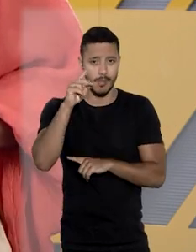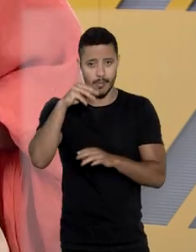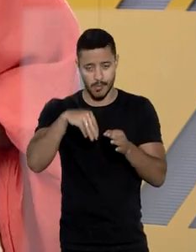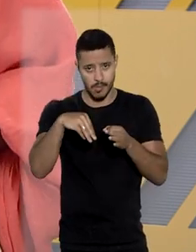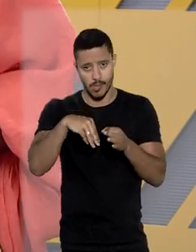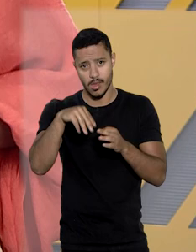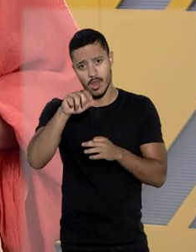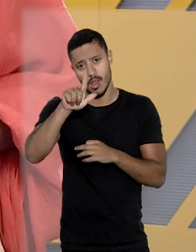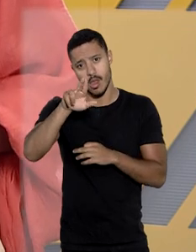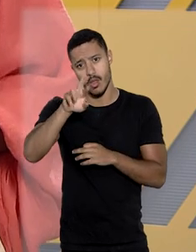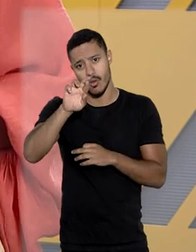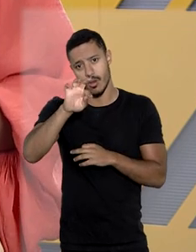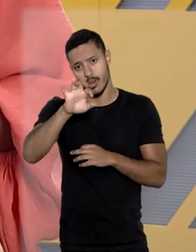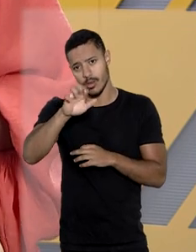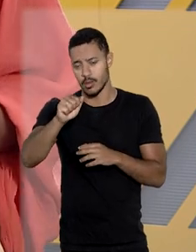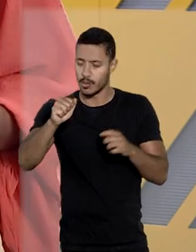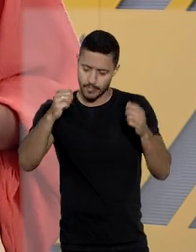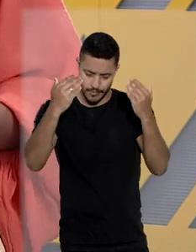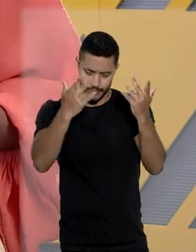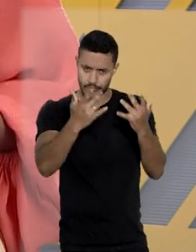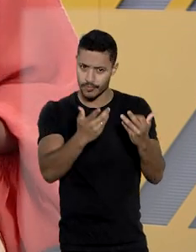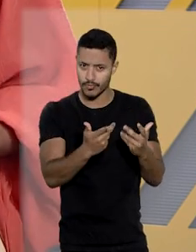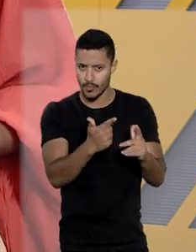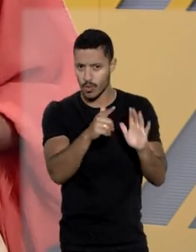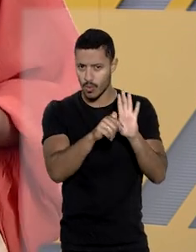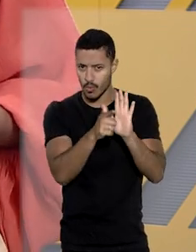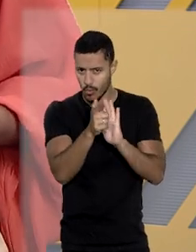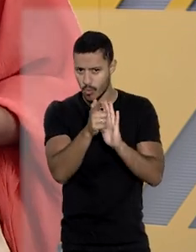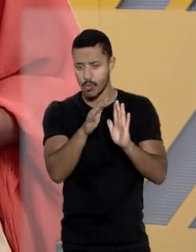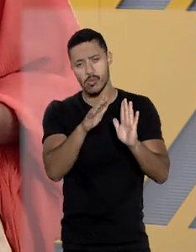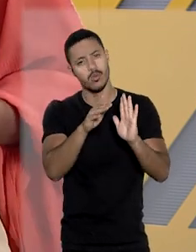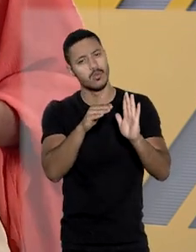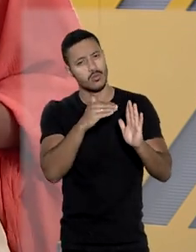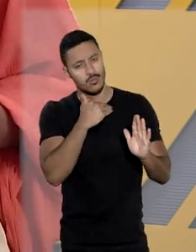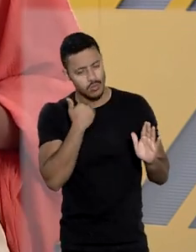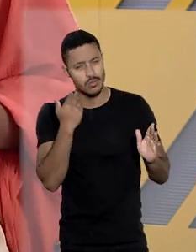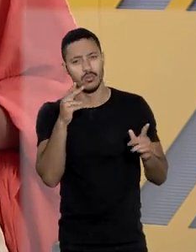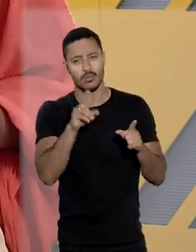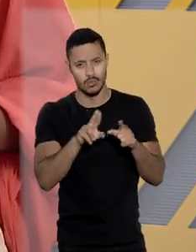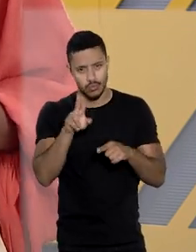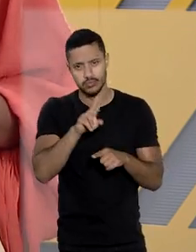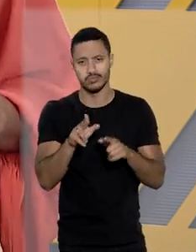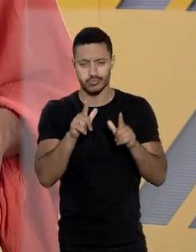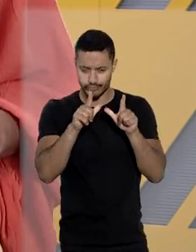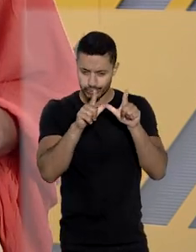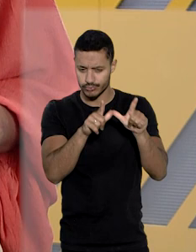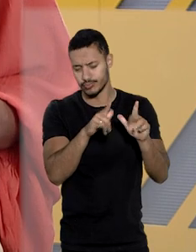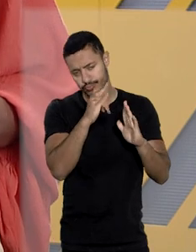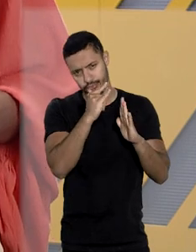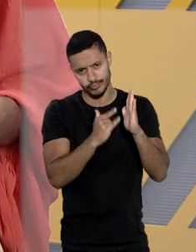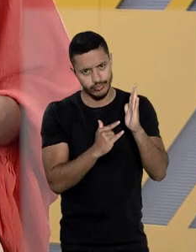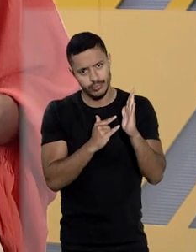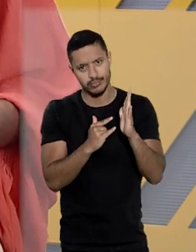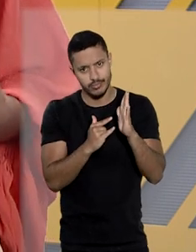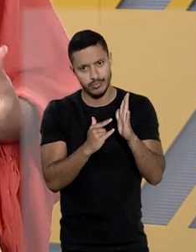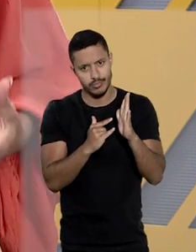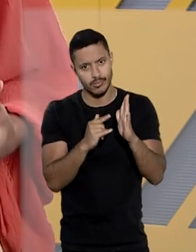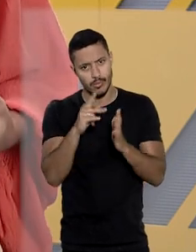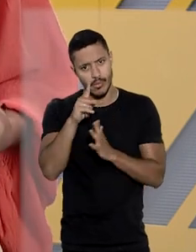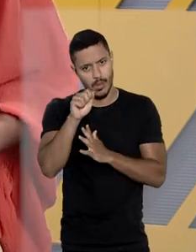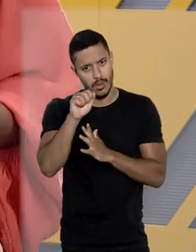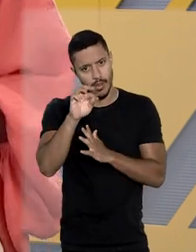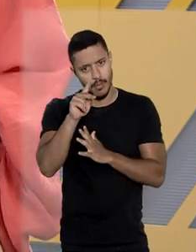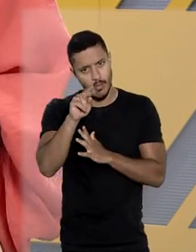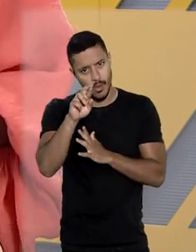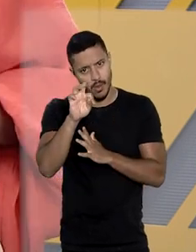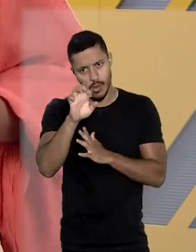Laurita Vaz explicou que, embora o estelionatário tenha utilizado imagens digitais adulteradas de um passaporte